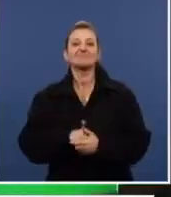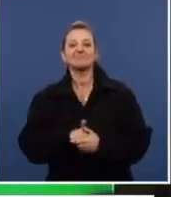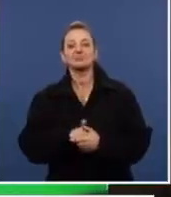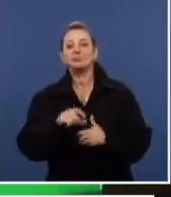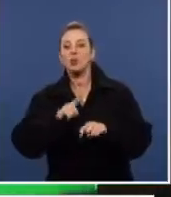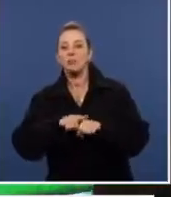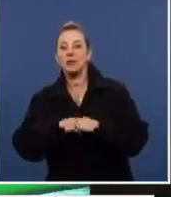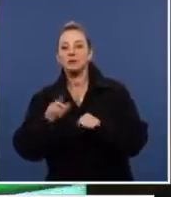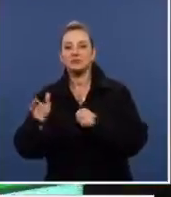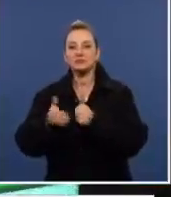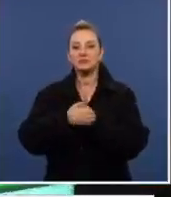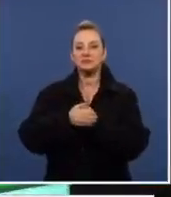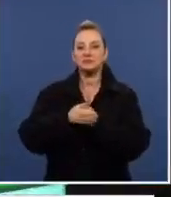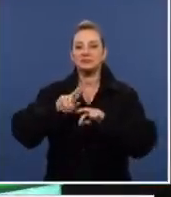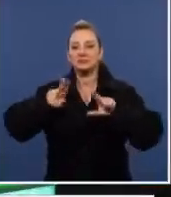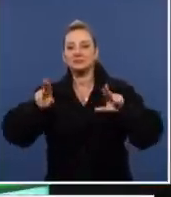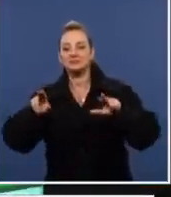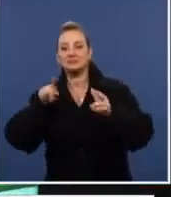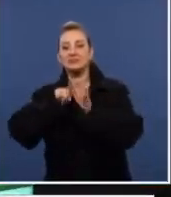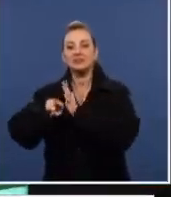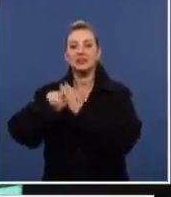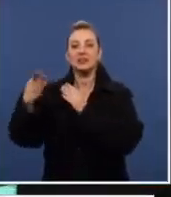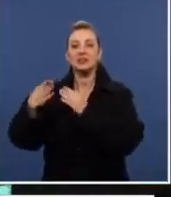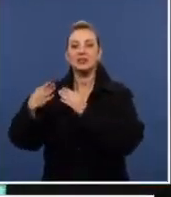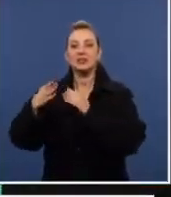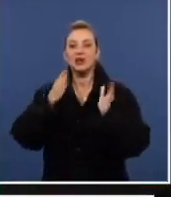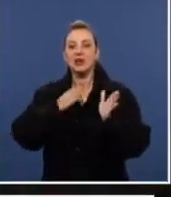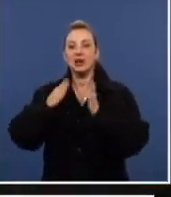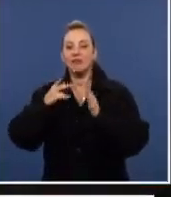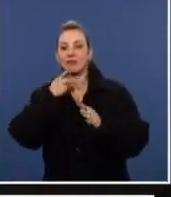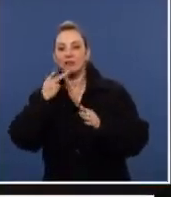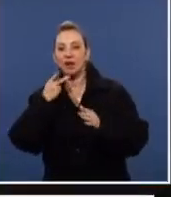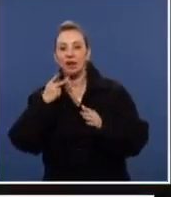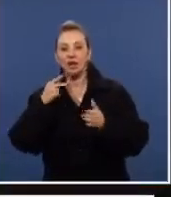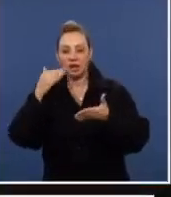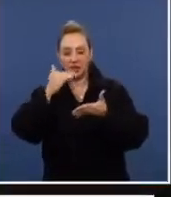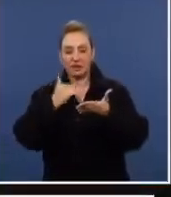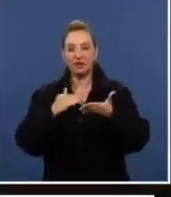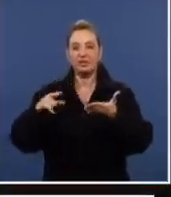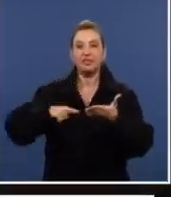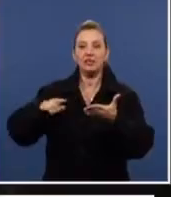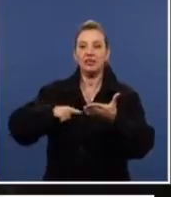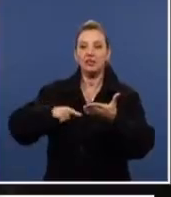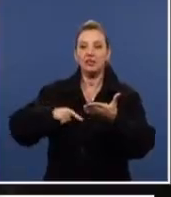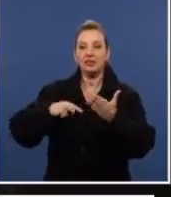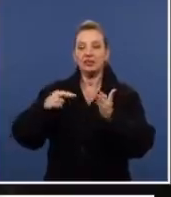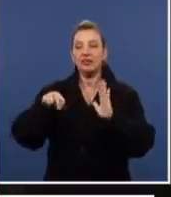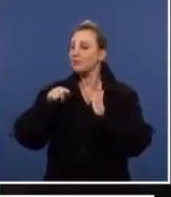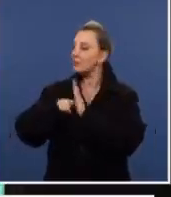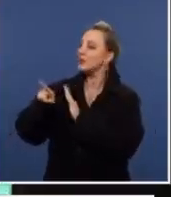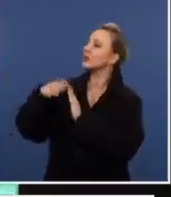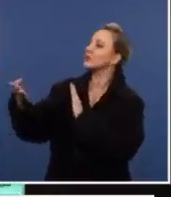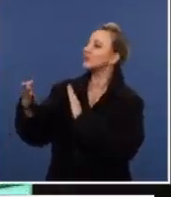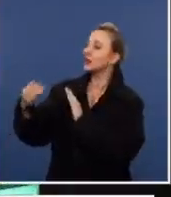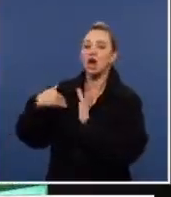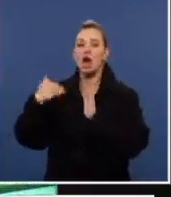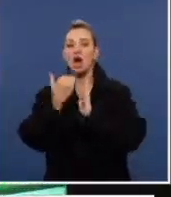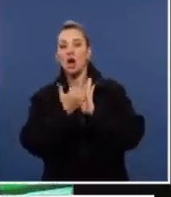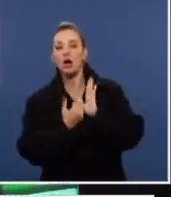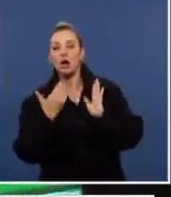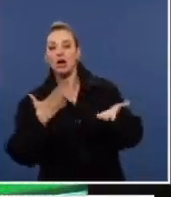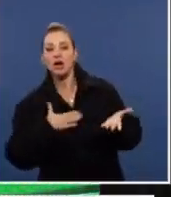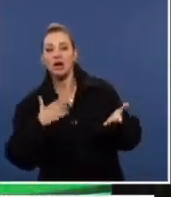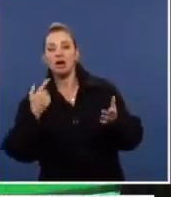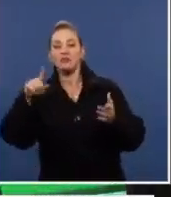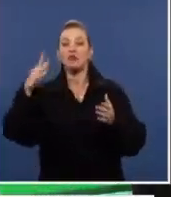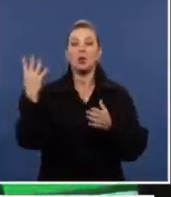nos bastidores? Várias vezes eu perguntei para ele qual era a minha ordem nas falas, que eu não estava com roteiro e ele estava. Então, às vezes eu perguntava, Haddad, qual é a minha vez?